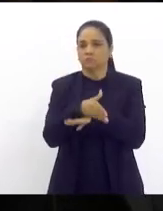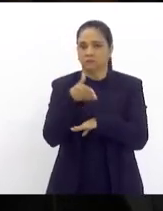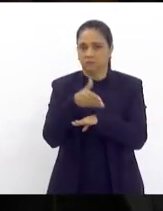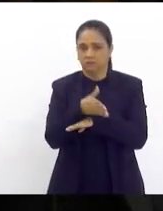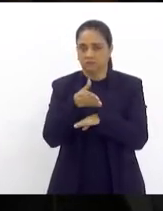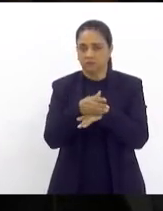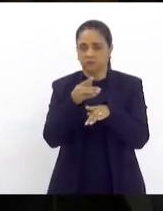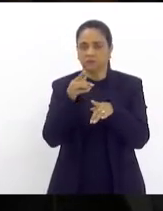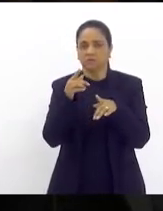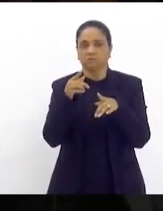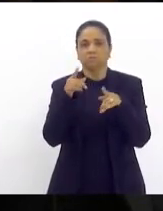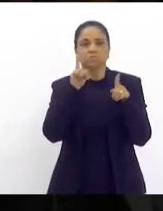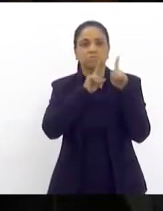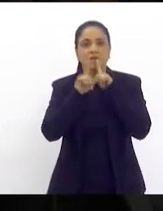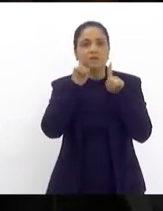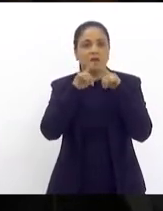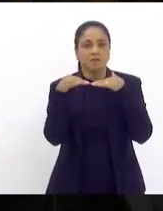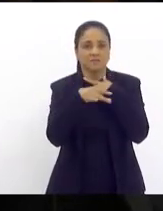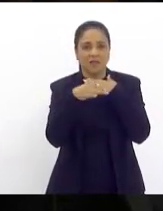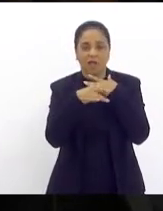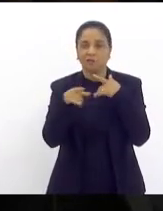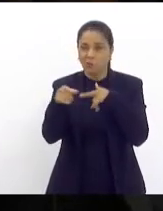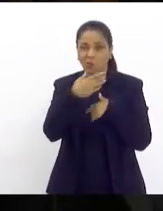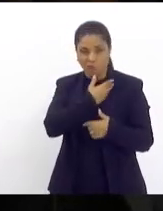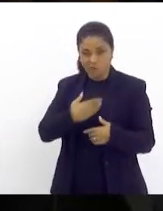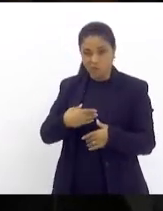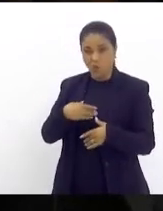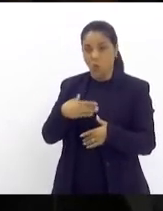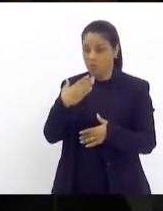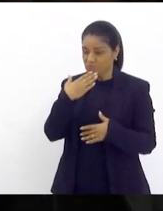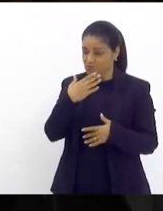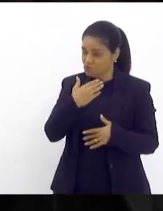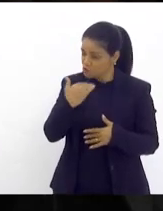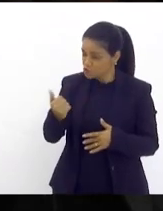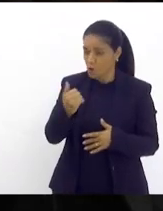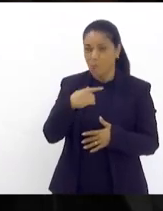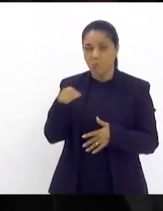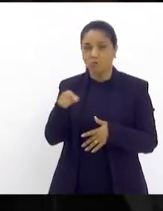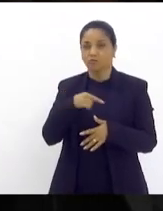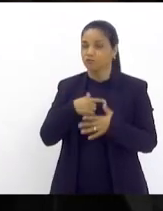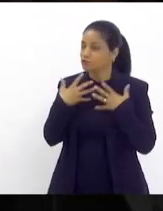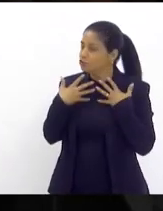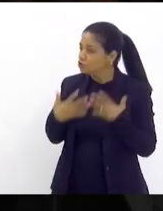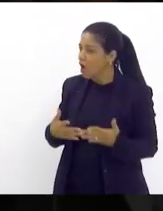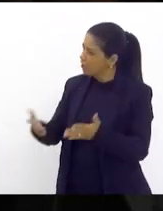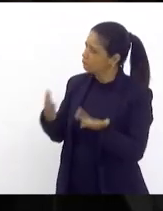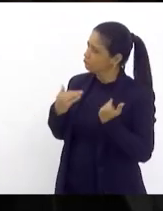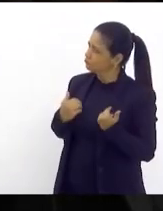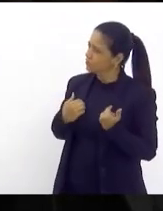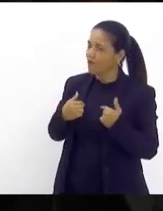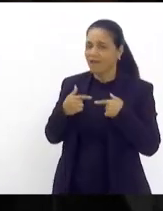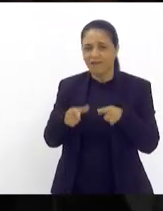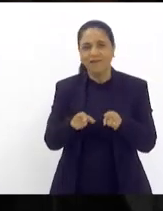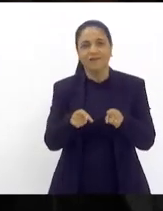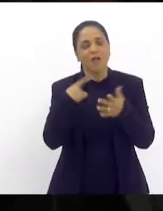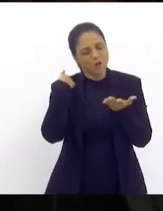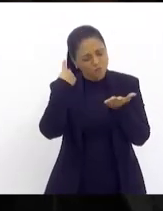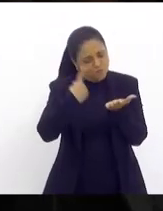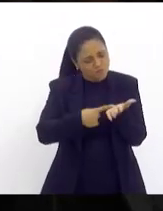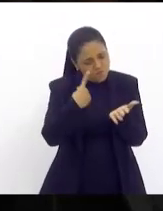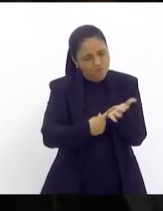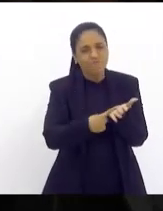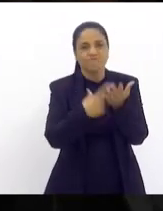o governador Aline tem me chamado de chato porque eu cobro de altura na mente o segurança presente para Maricá ele assumiu o compromisso